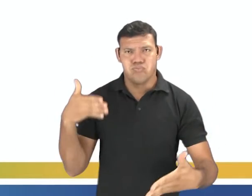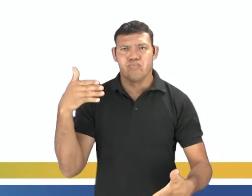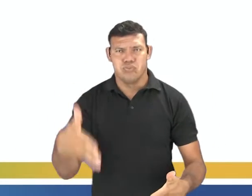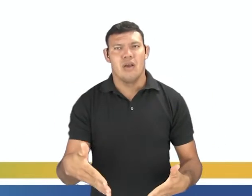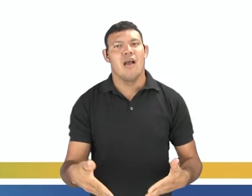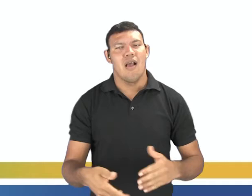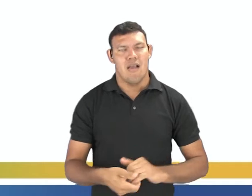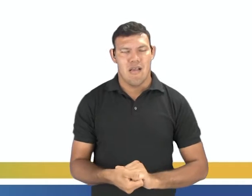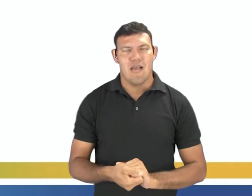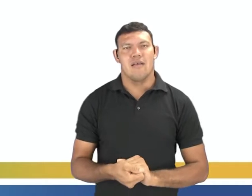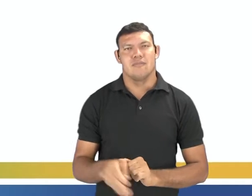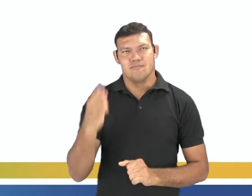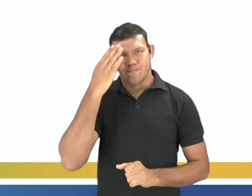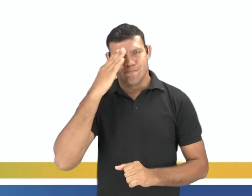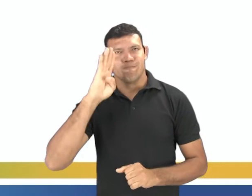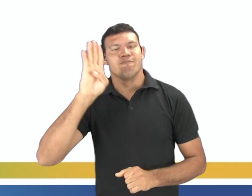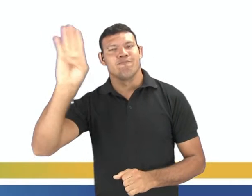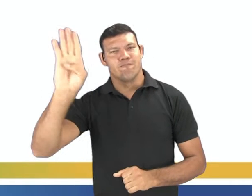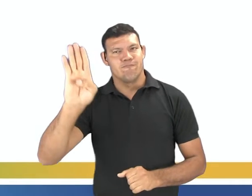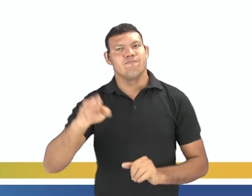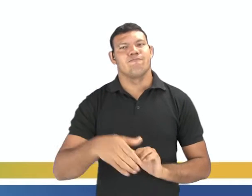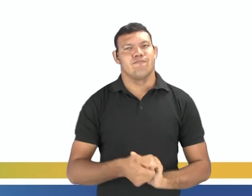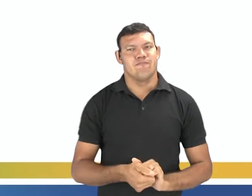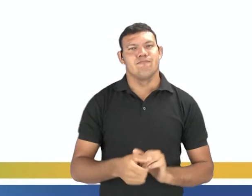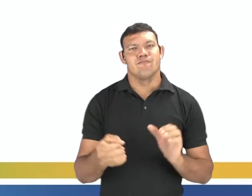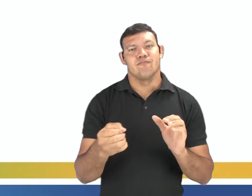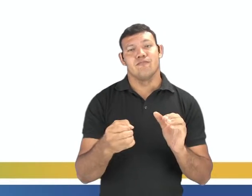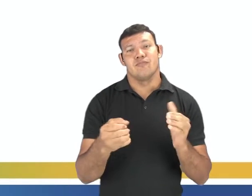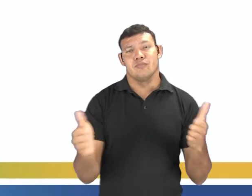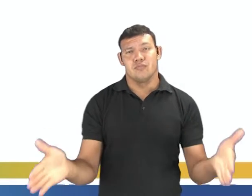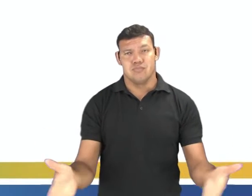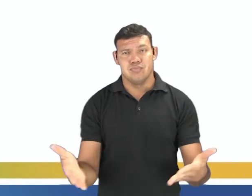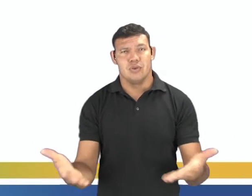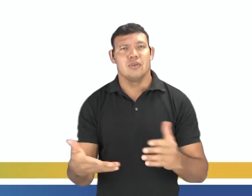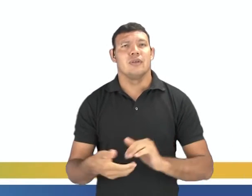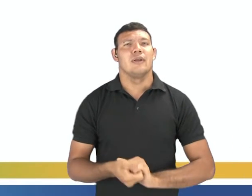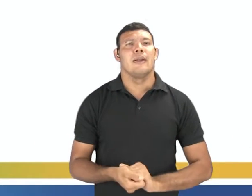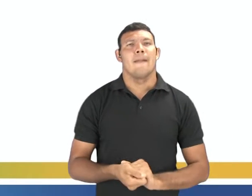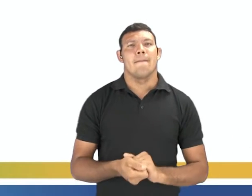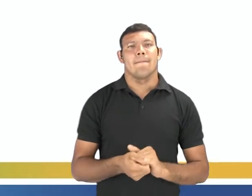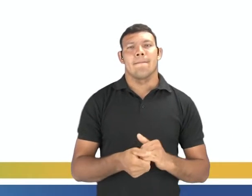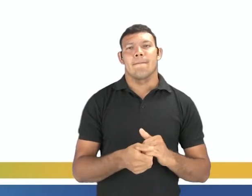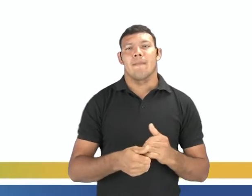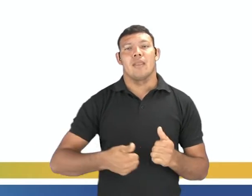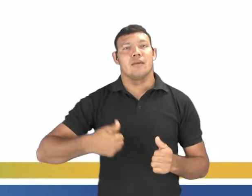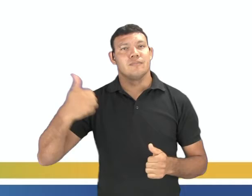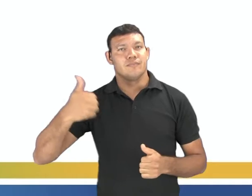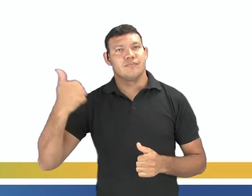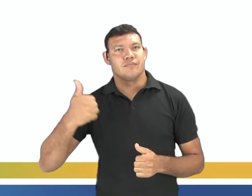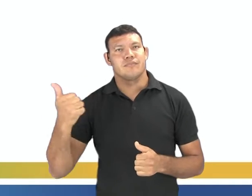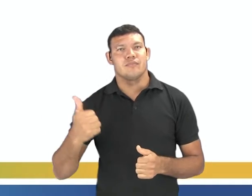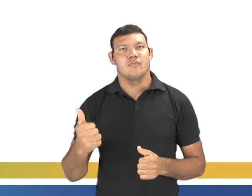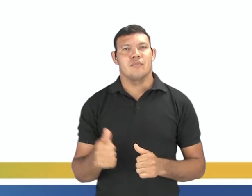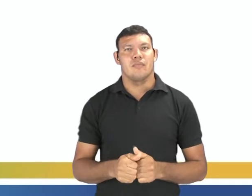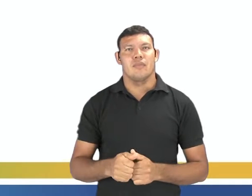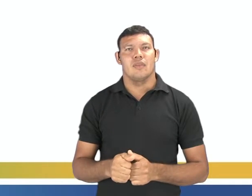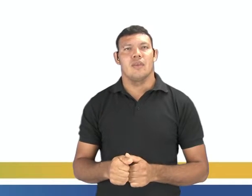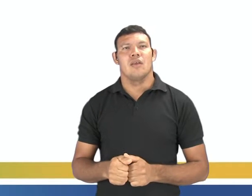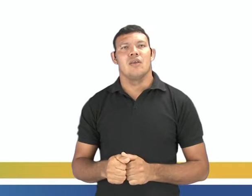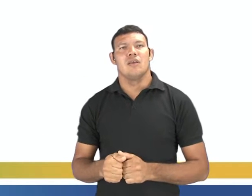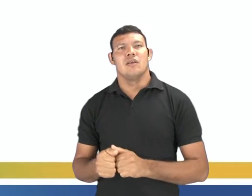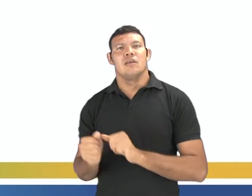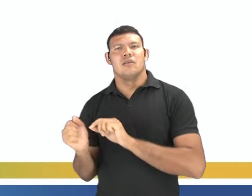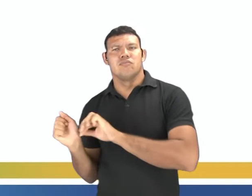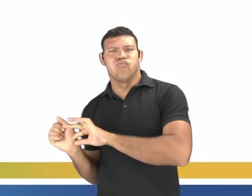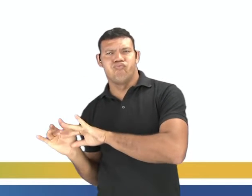citar alguns principais fatores que fizeram eles virem para as Américas. Primeiro, a expulsão de grande número